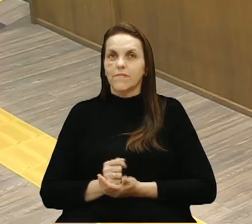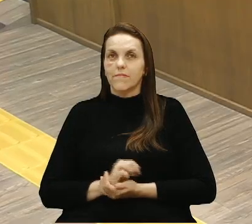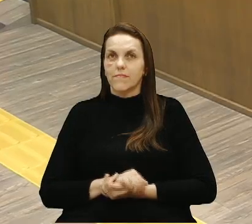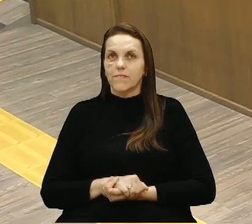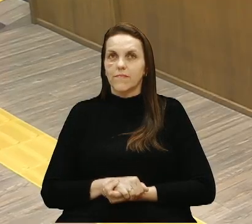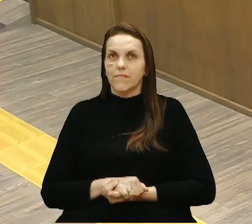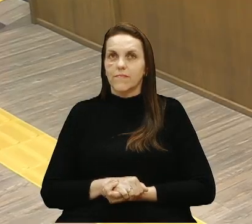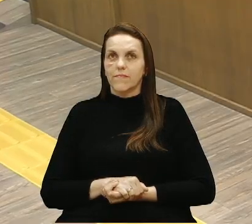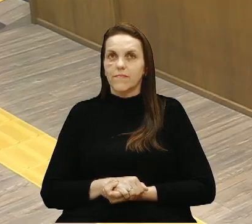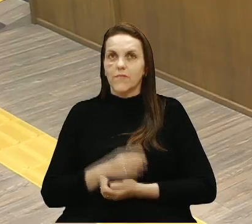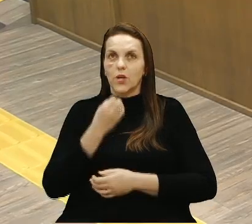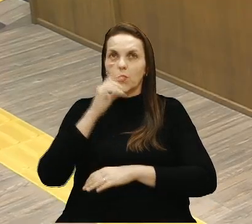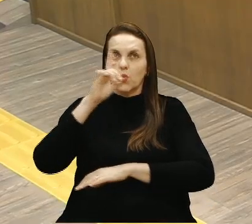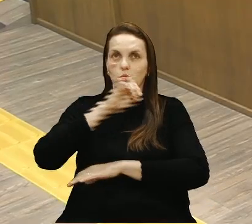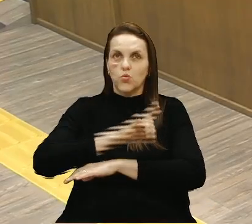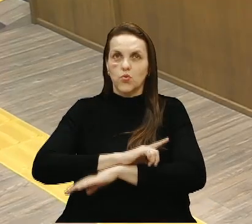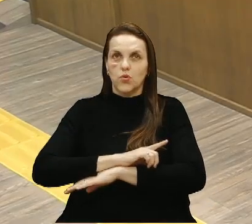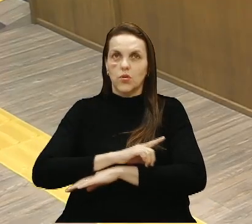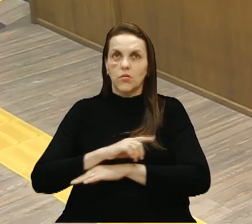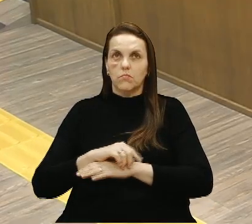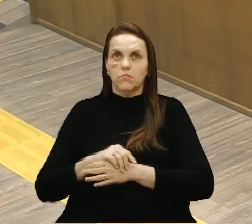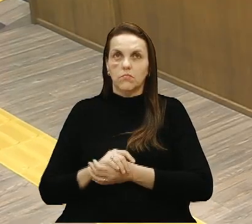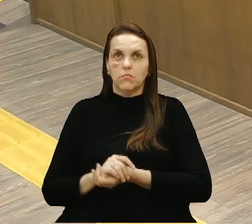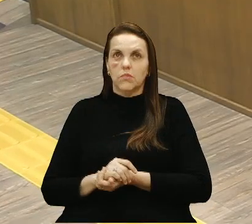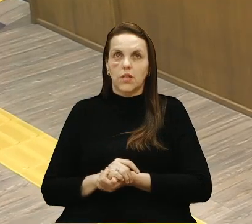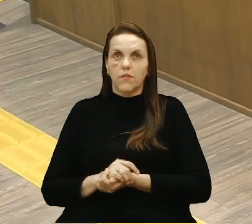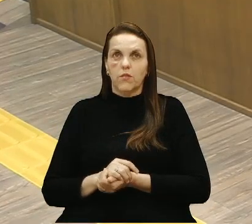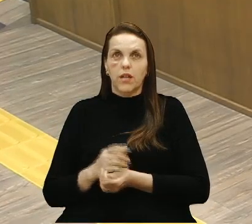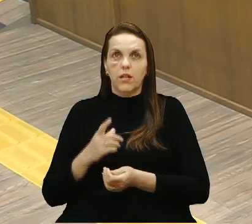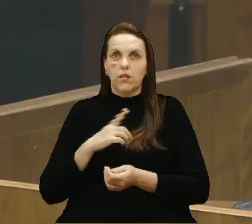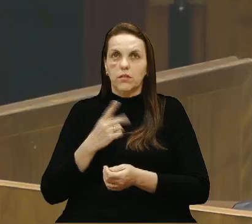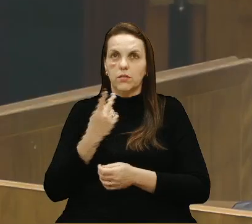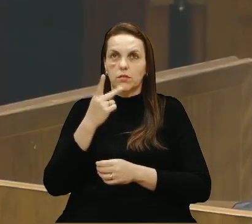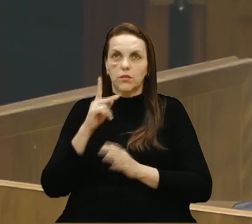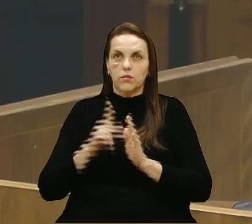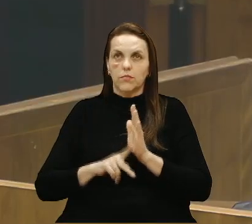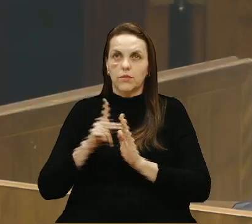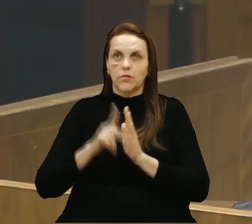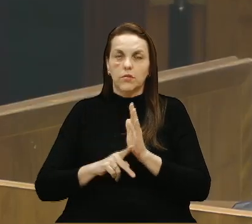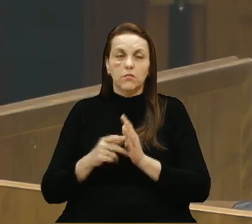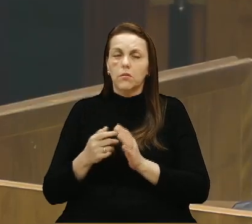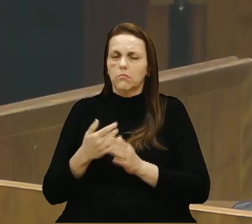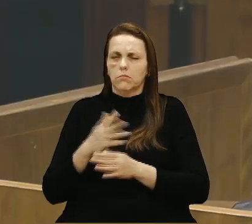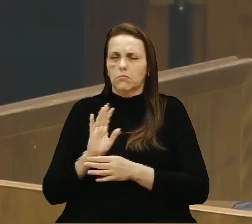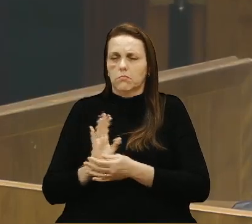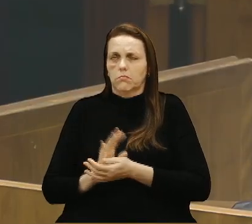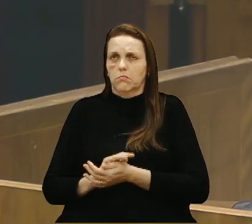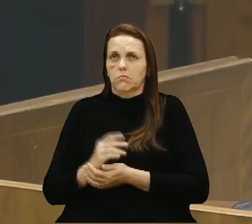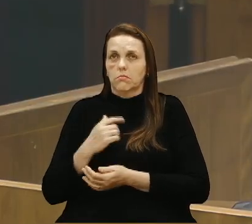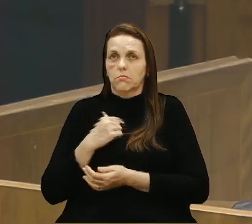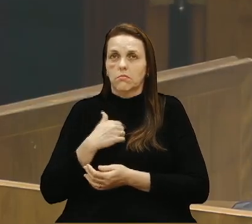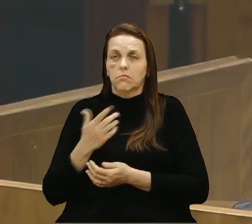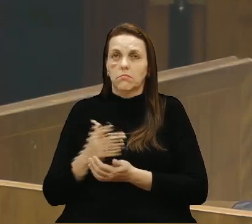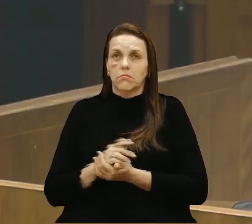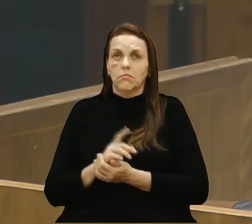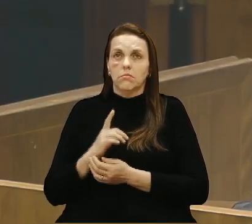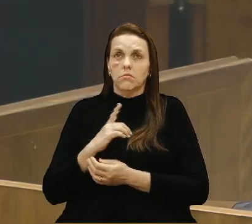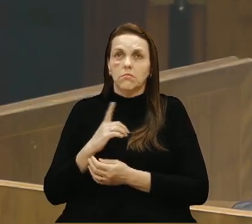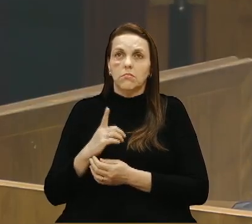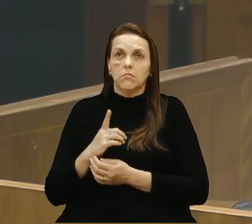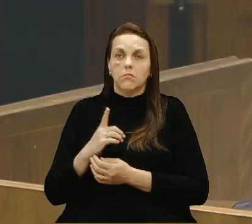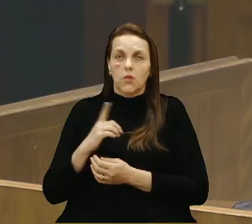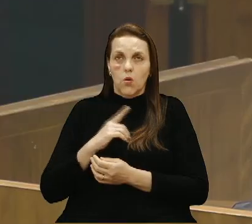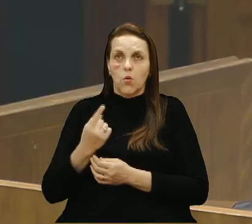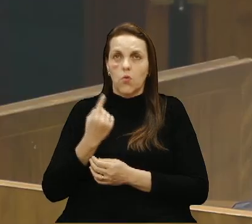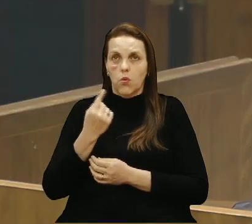Bom dia, pessoal. Hoje eu vou falar sobre dois projetos aqui que eu protocolei, na verdade. Um